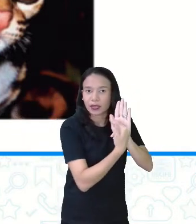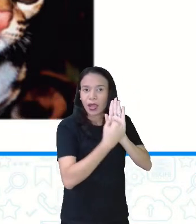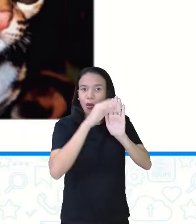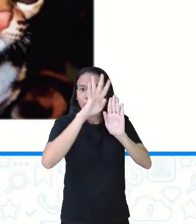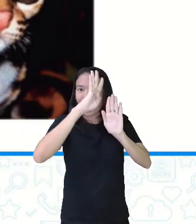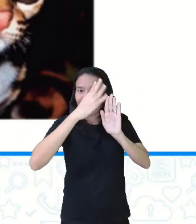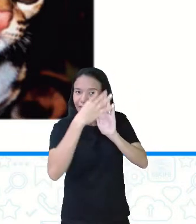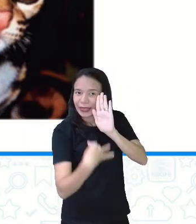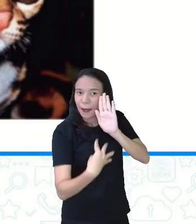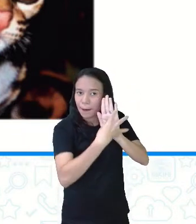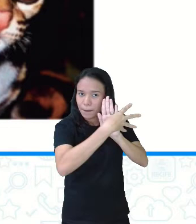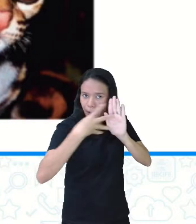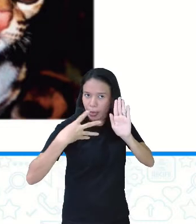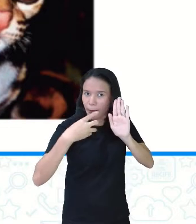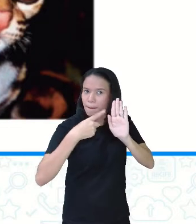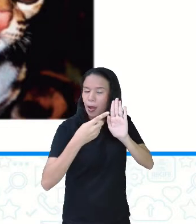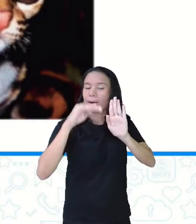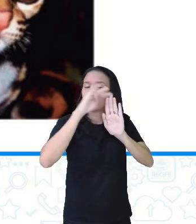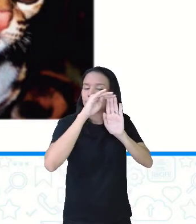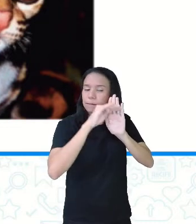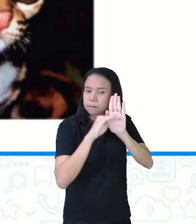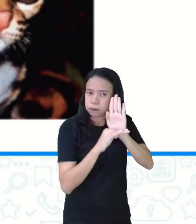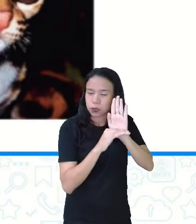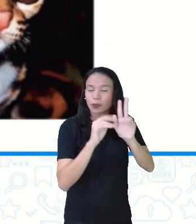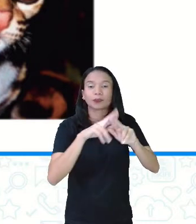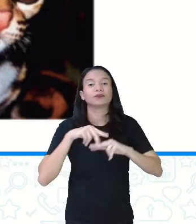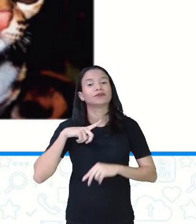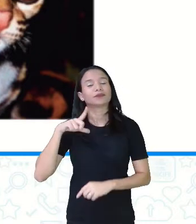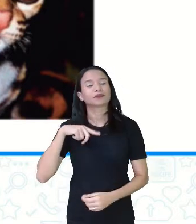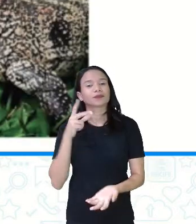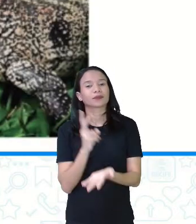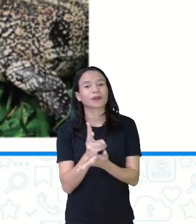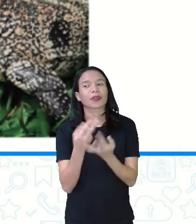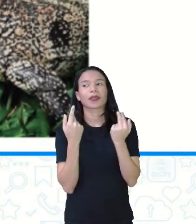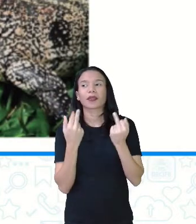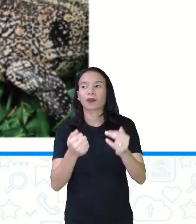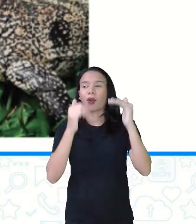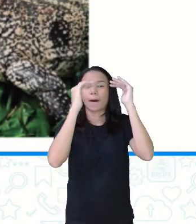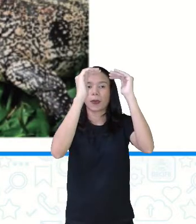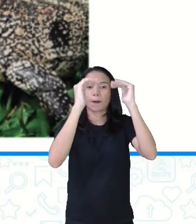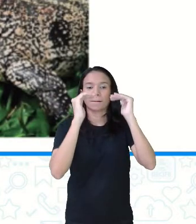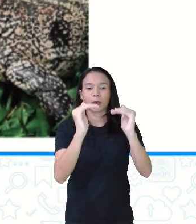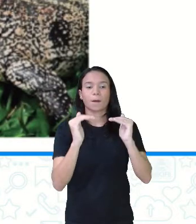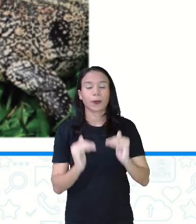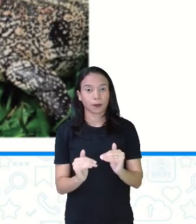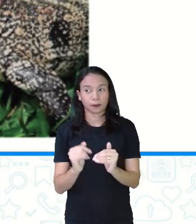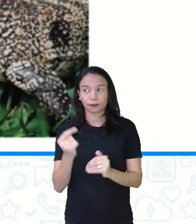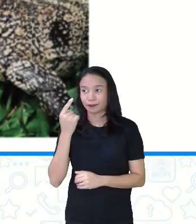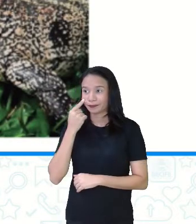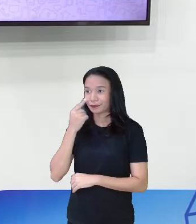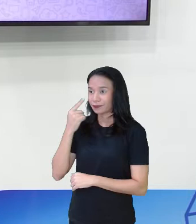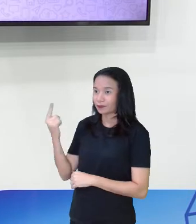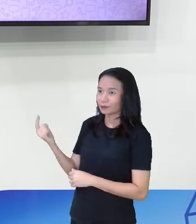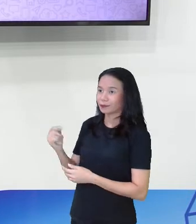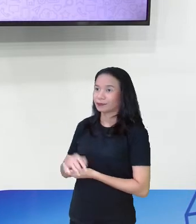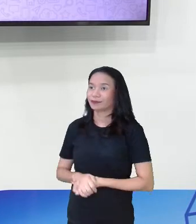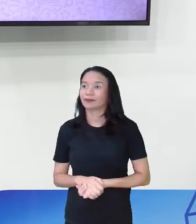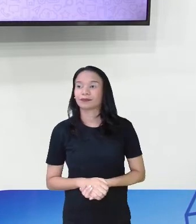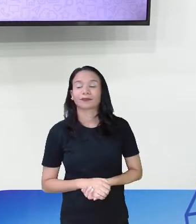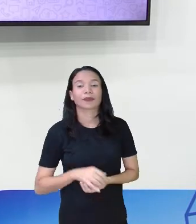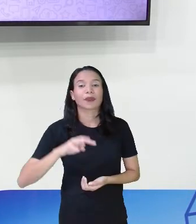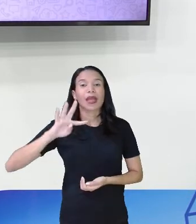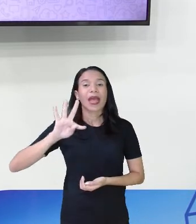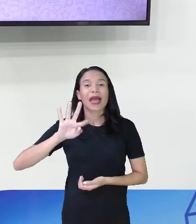mas está em tópicos, tá certo? E geralmente segue essa mesma ordem. Vamos ver agora esse aqui,